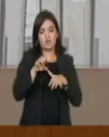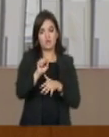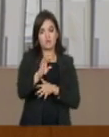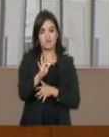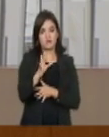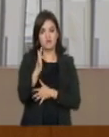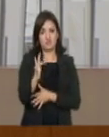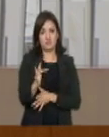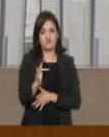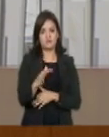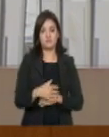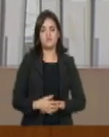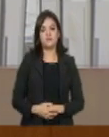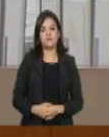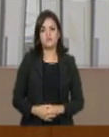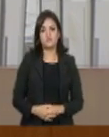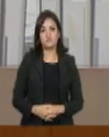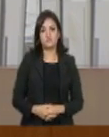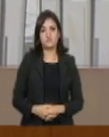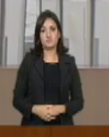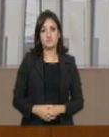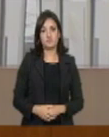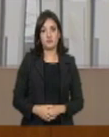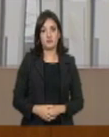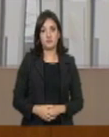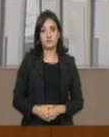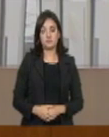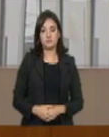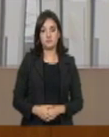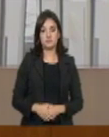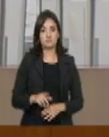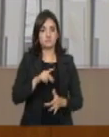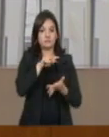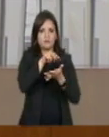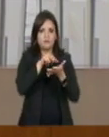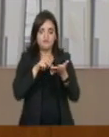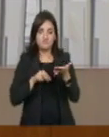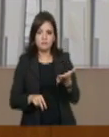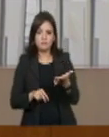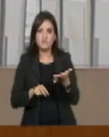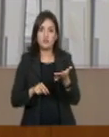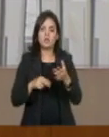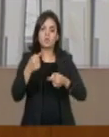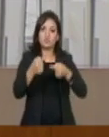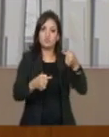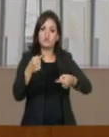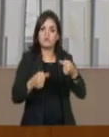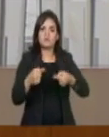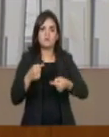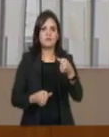Eu não vou aqui fazer a leitura da transcrição desses debates.